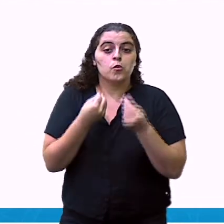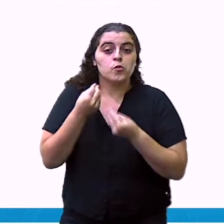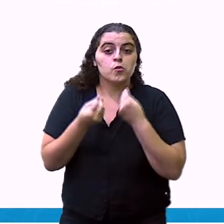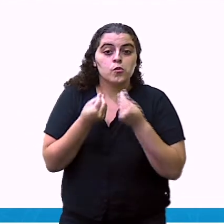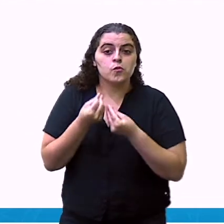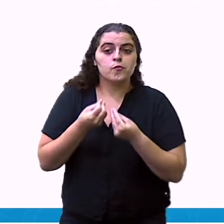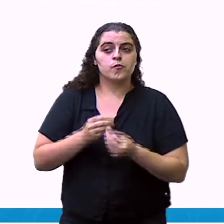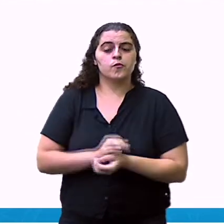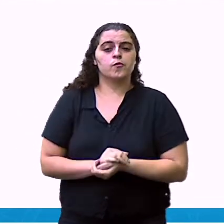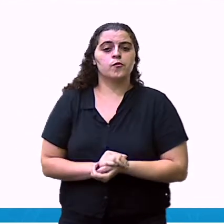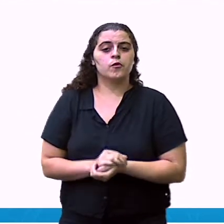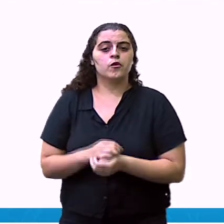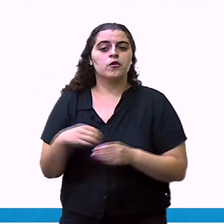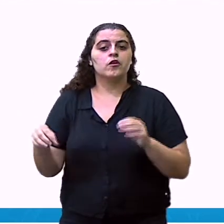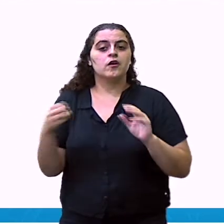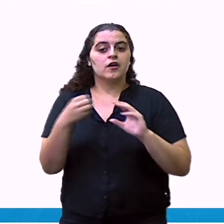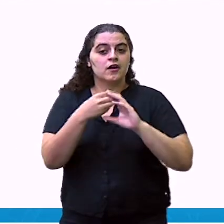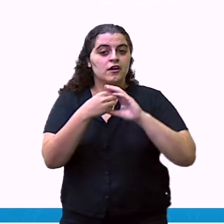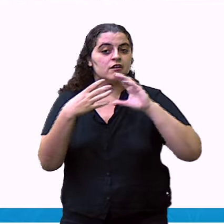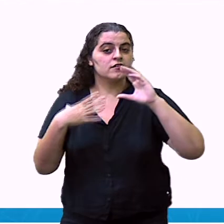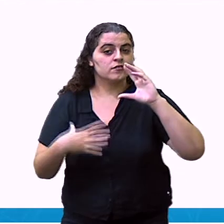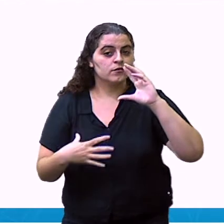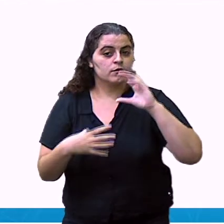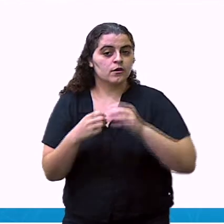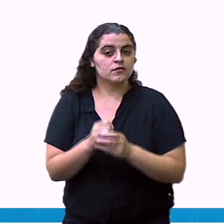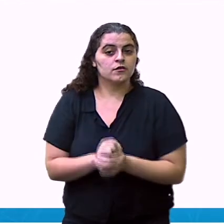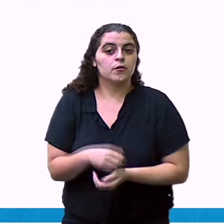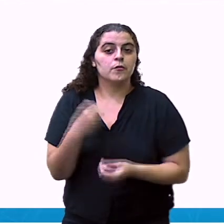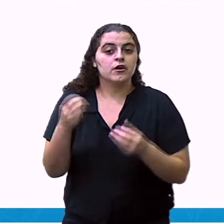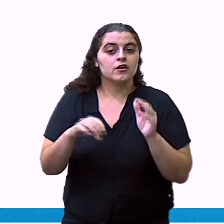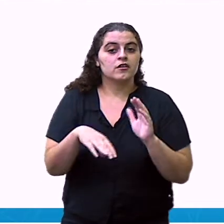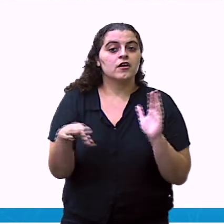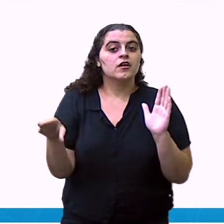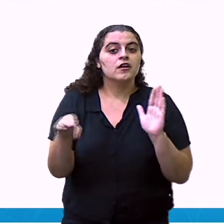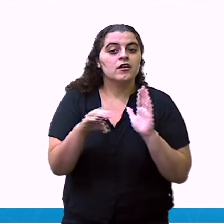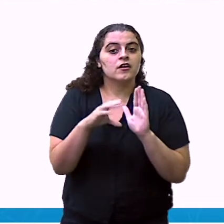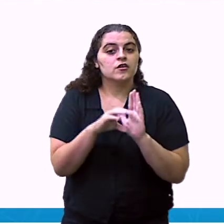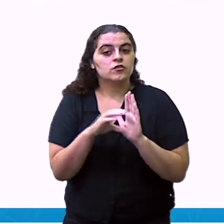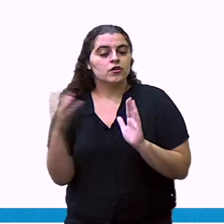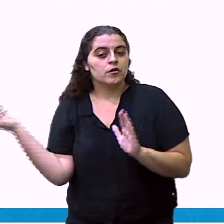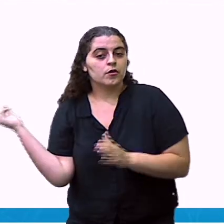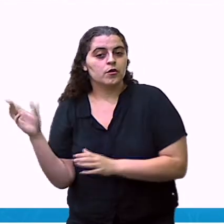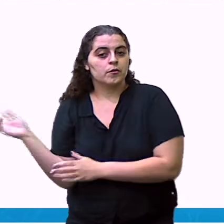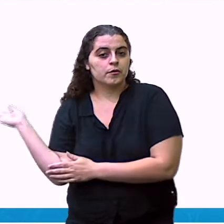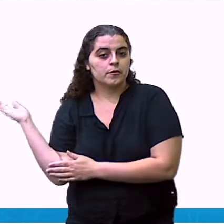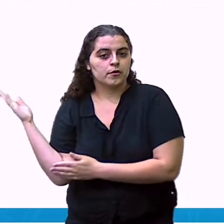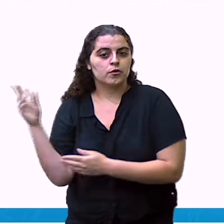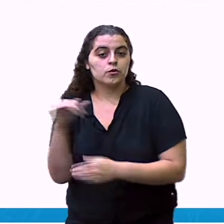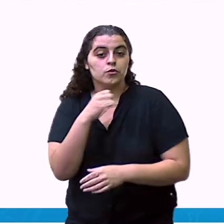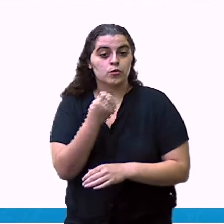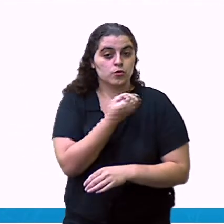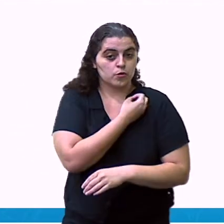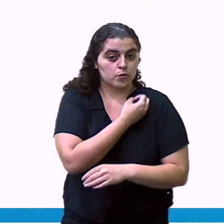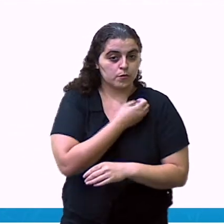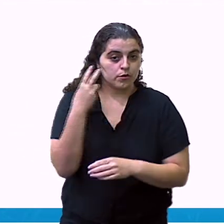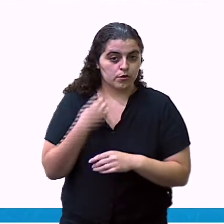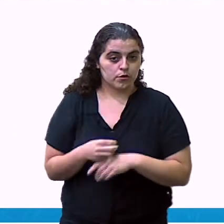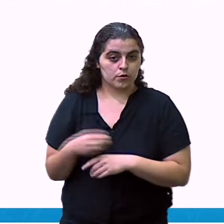nós classificamos cada um deste número. O número que consumimos, então, nós chamamos